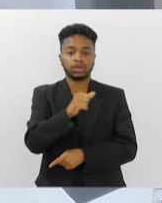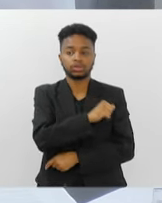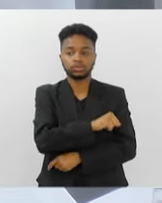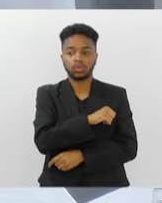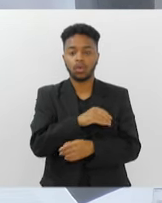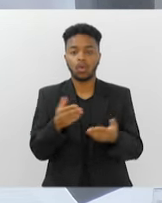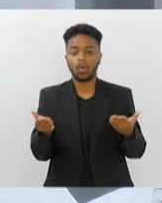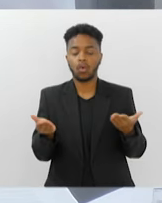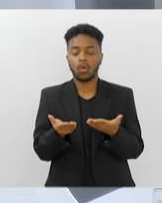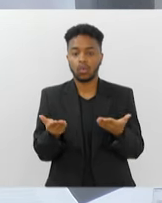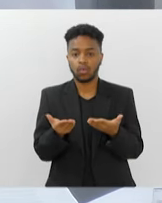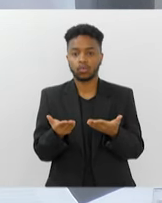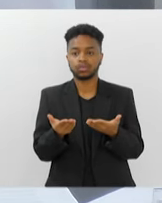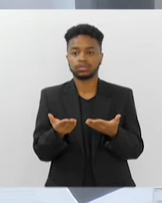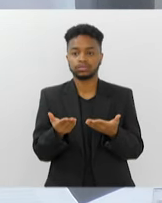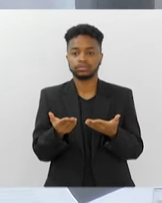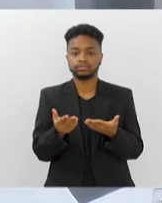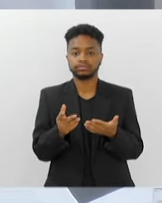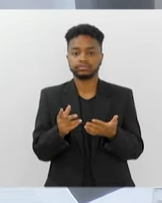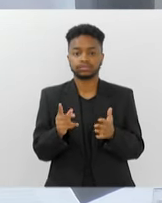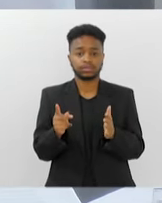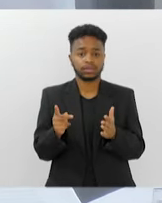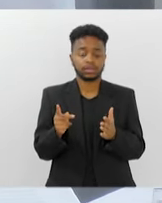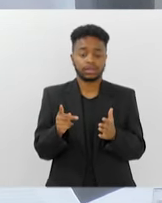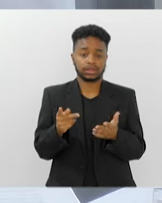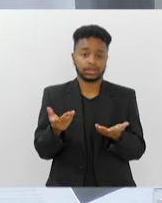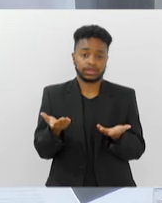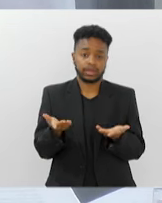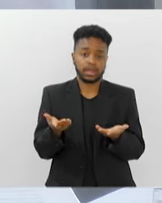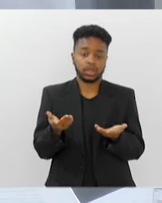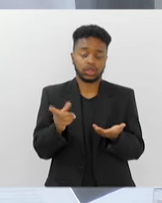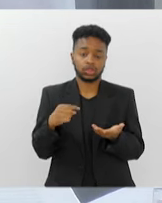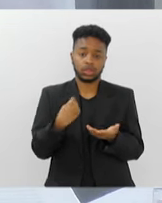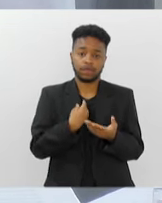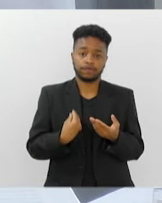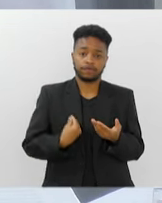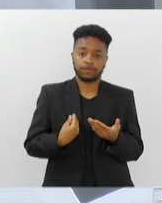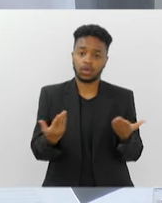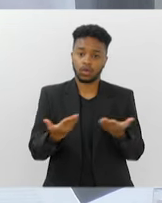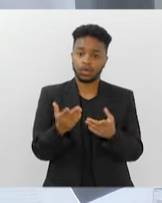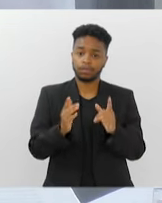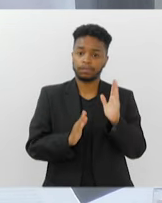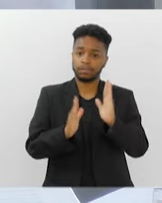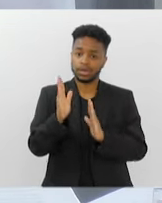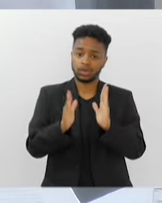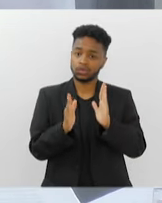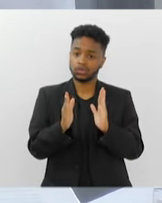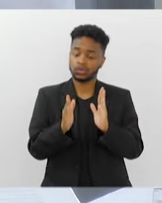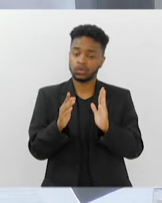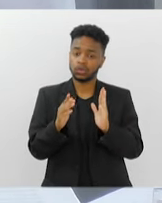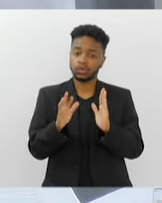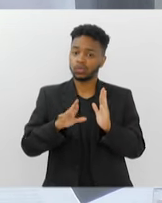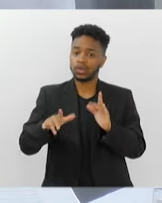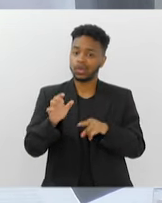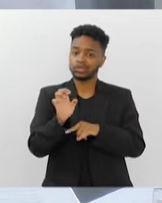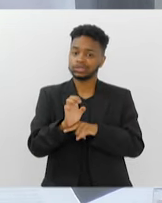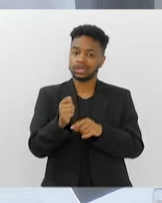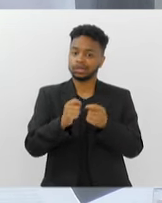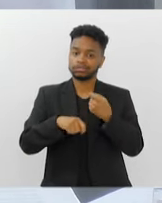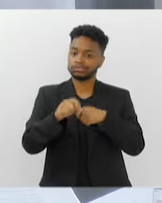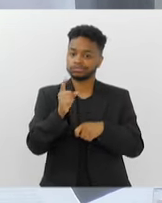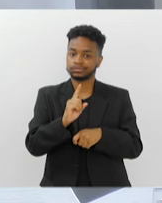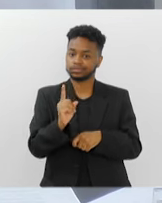hoje foi se estrado né a gente vive num Território que não é mais administrado pelo Estado é